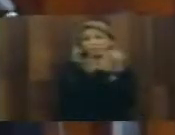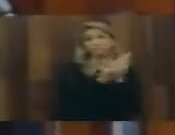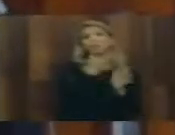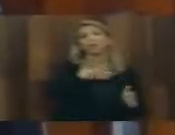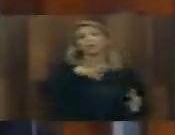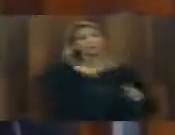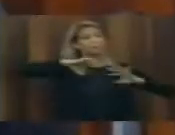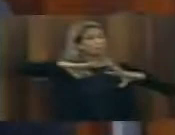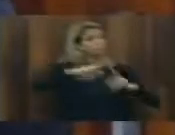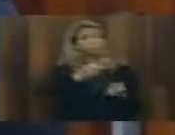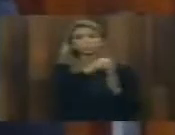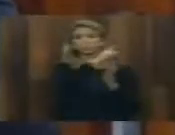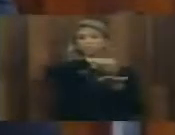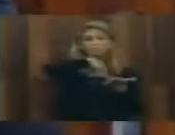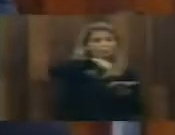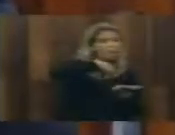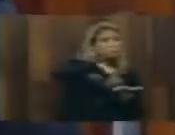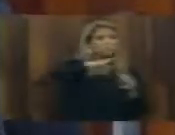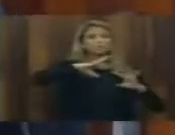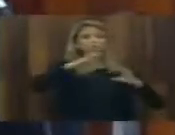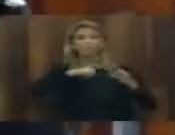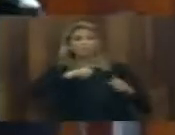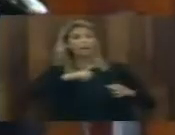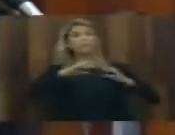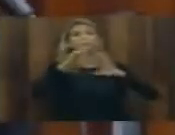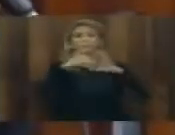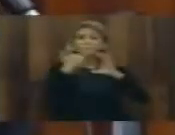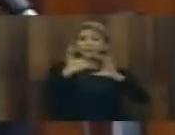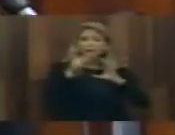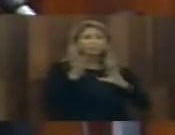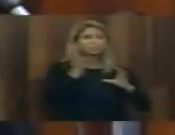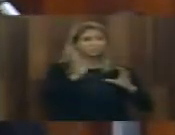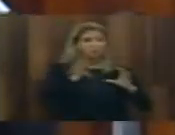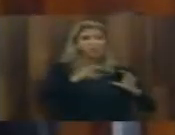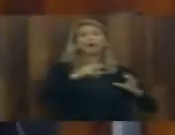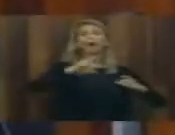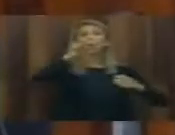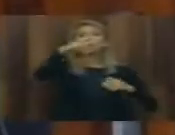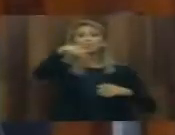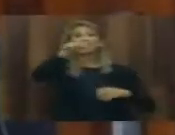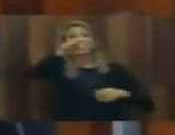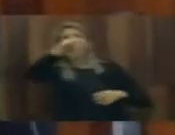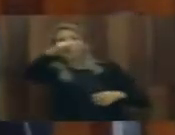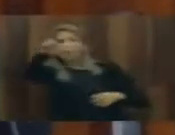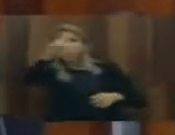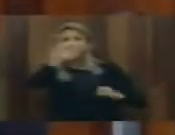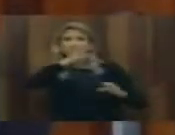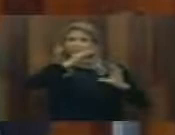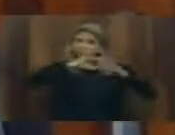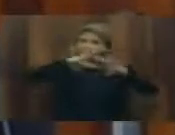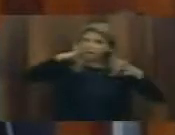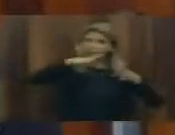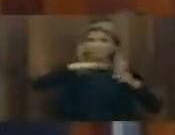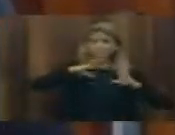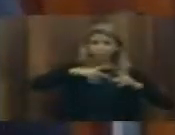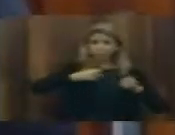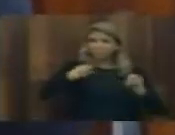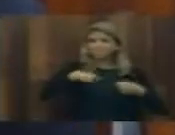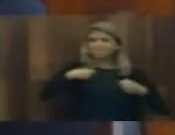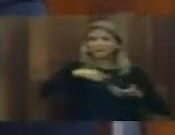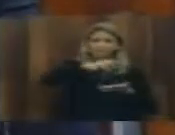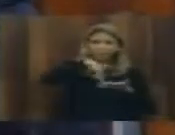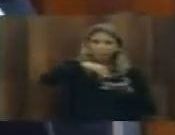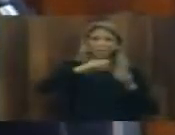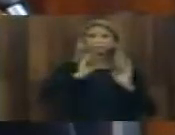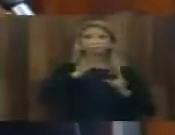tudo documentado, eu recebi tudo por e-mail, a União já tinha liberado, já estava assim, toda a minha parte eu fiz, toda a